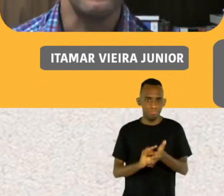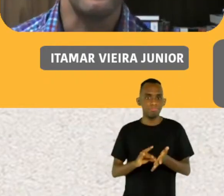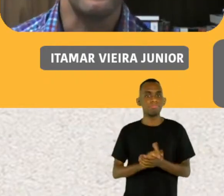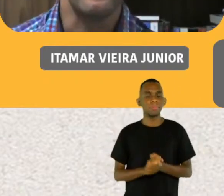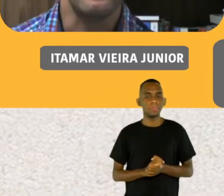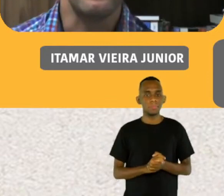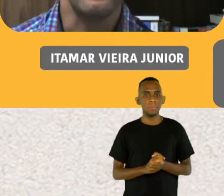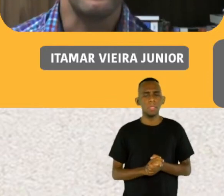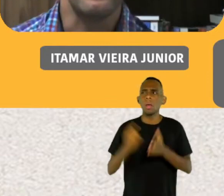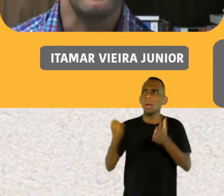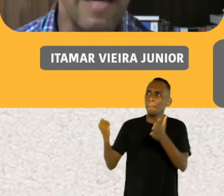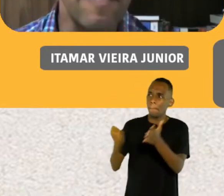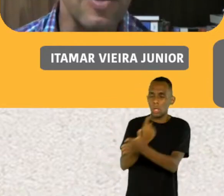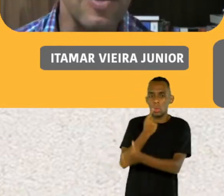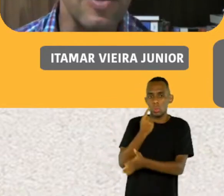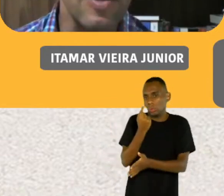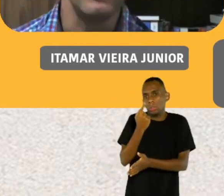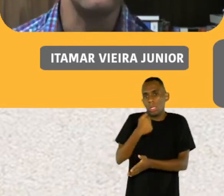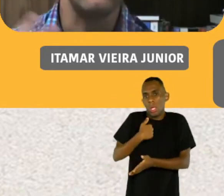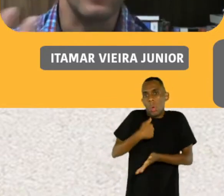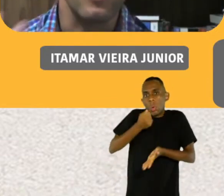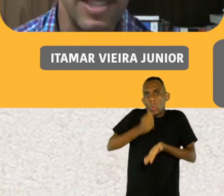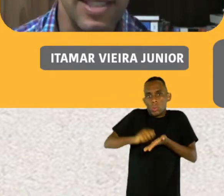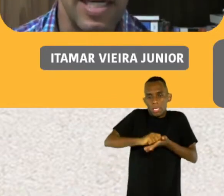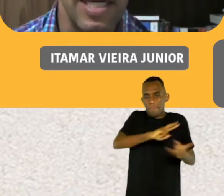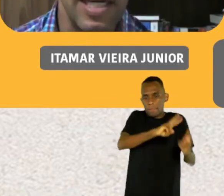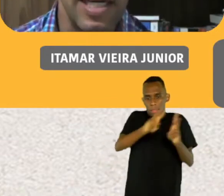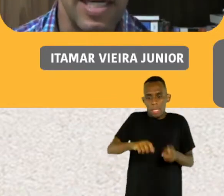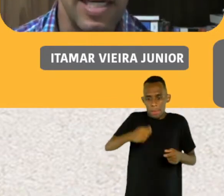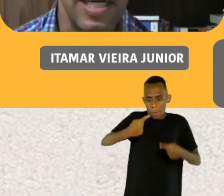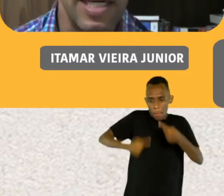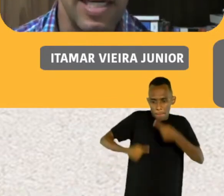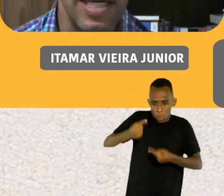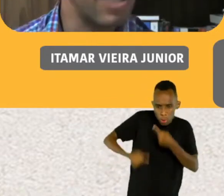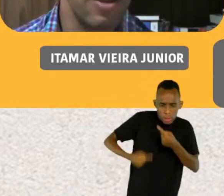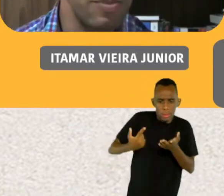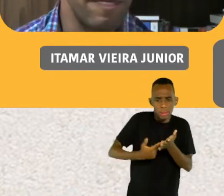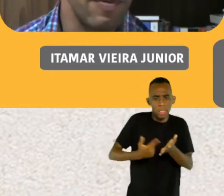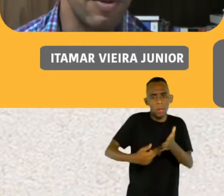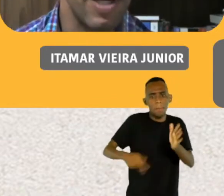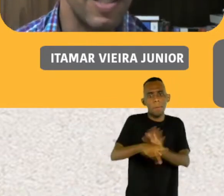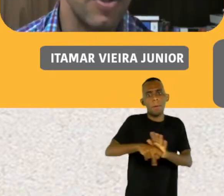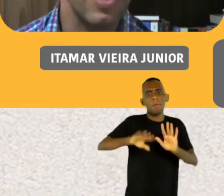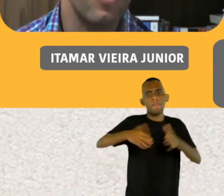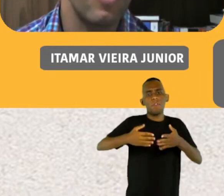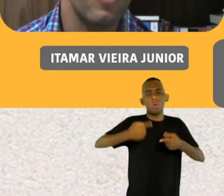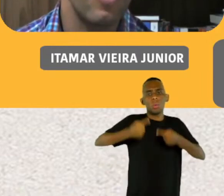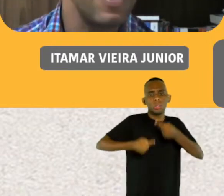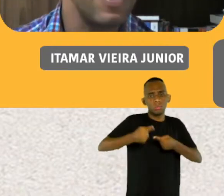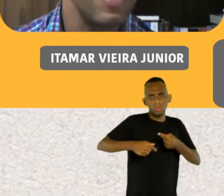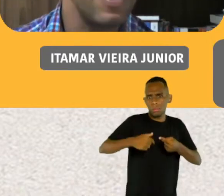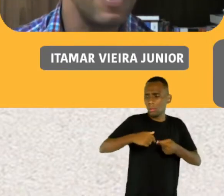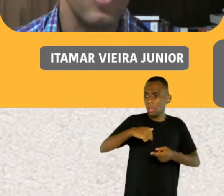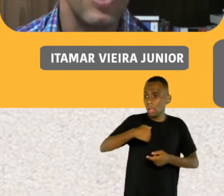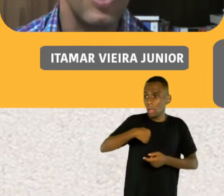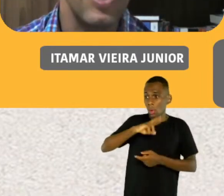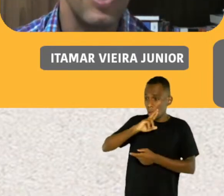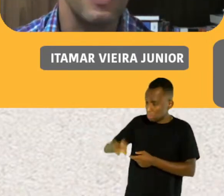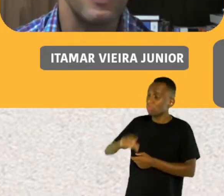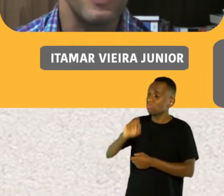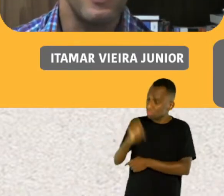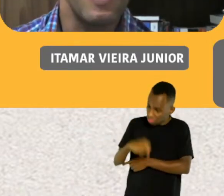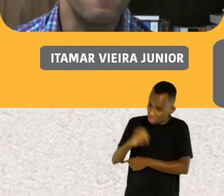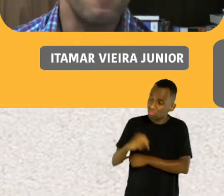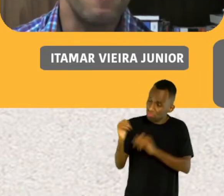você escreve sobre política, sua literatura traz política, eu não me furto a responder, eu digo sempre sim, com